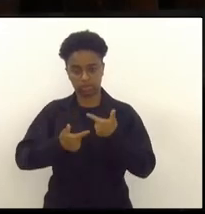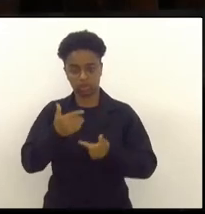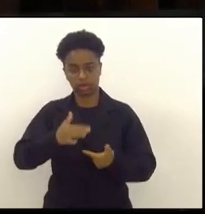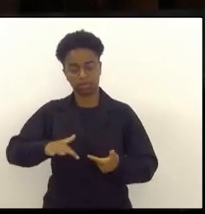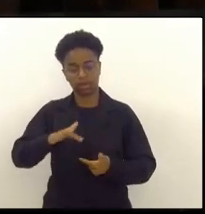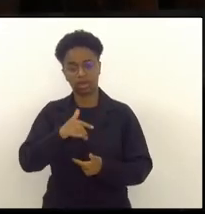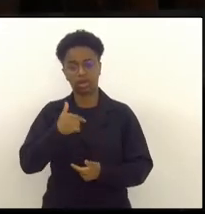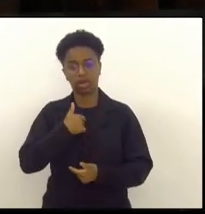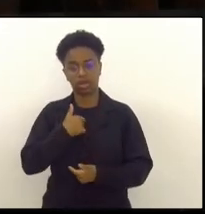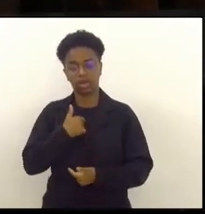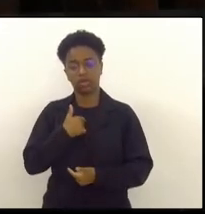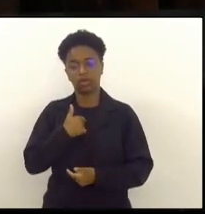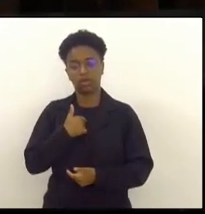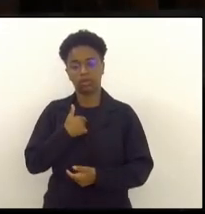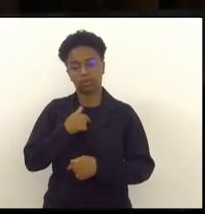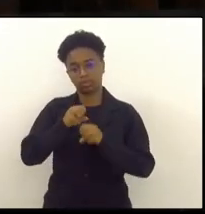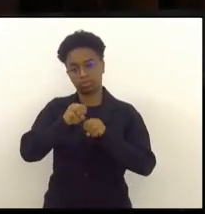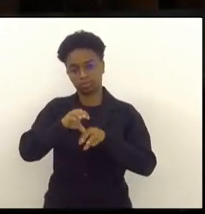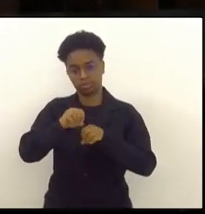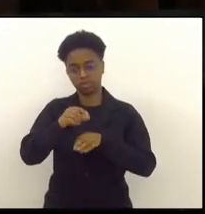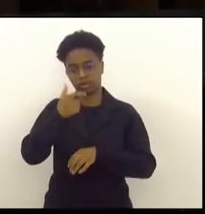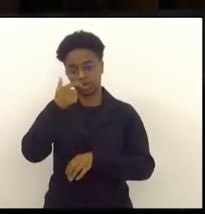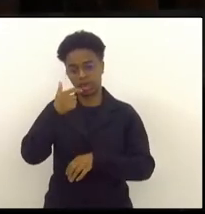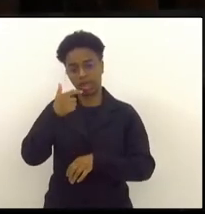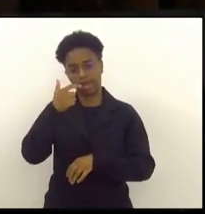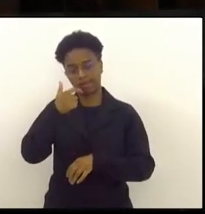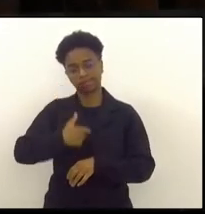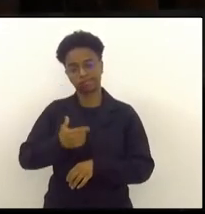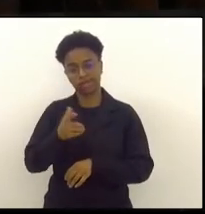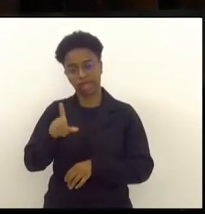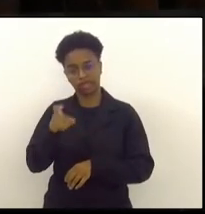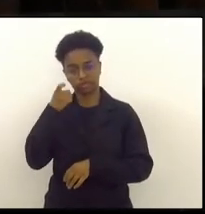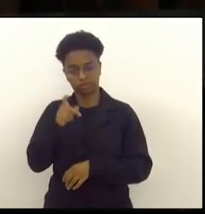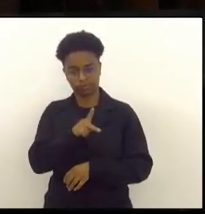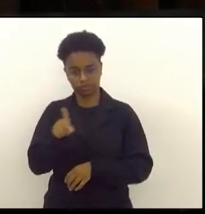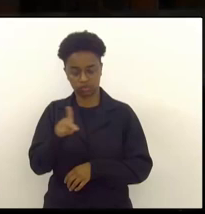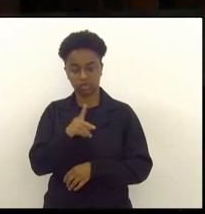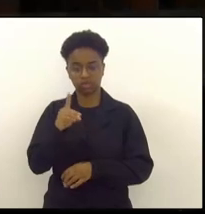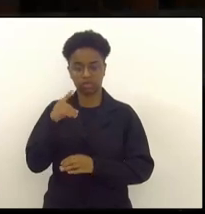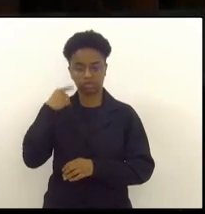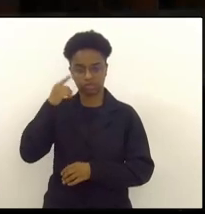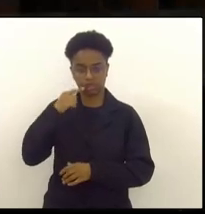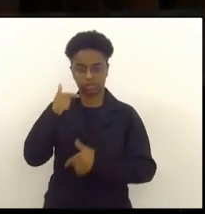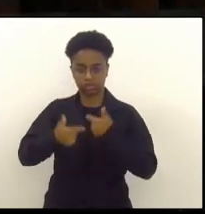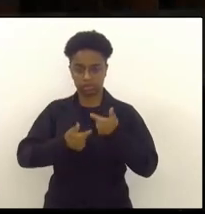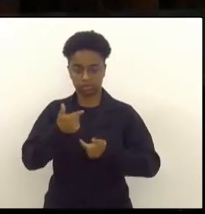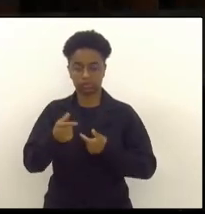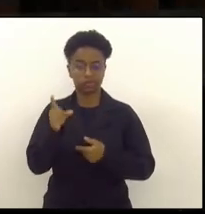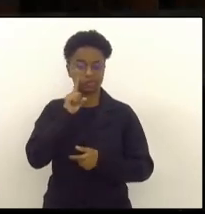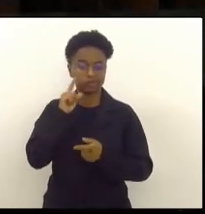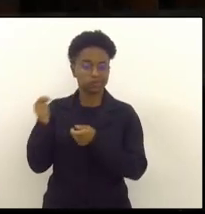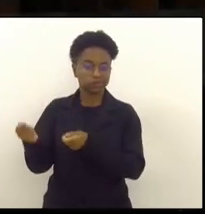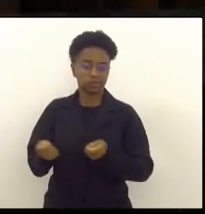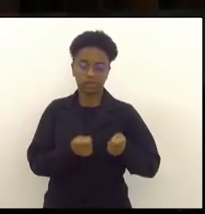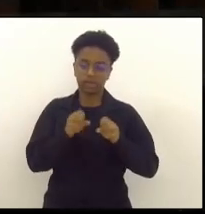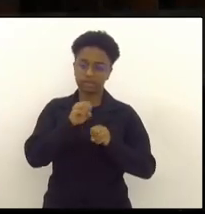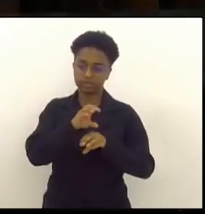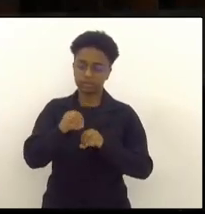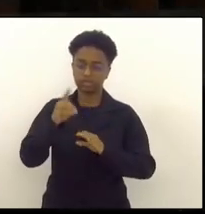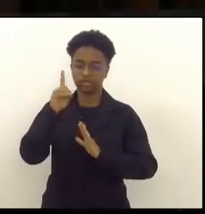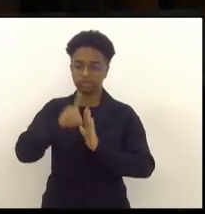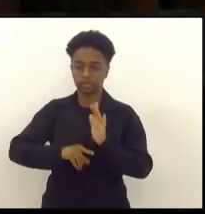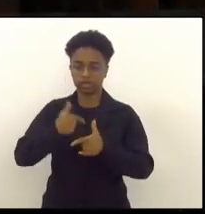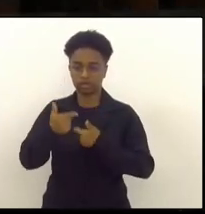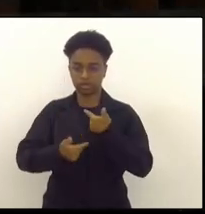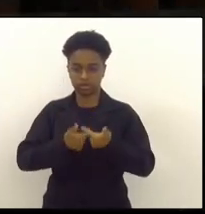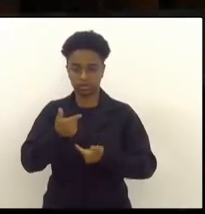eu estava dando aula, era professora de Direito do Trabalho, e era o dia a dia dando aula de Direito do Trabalho,